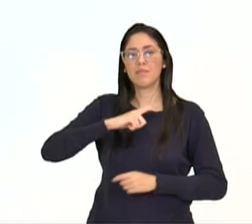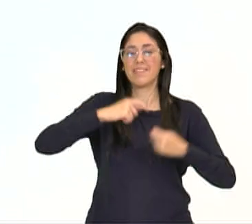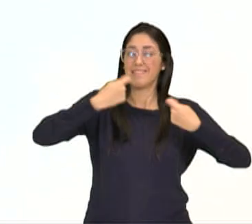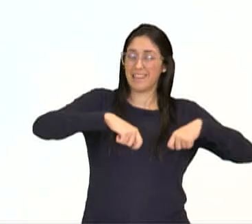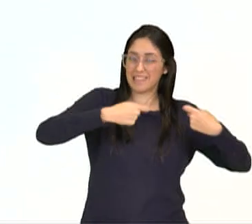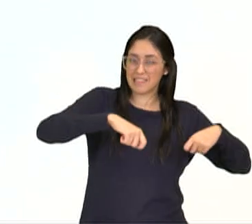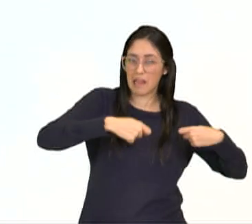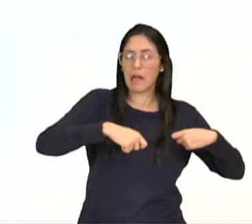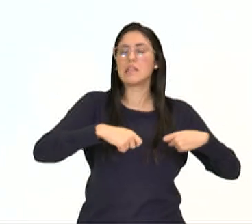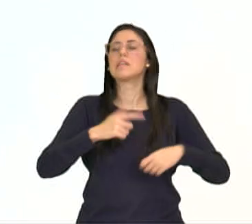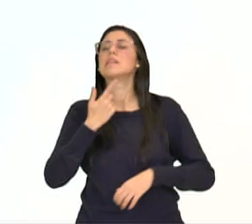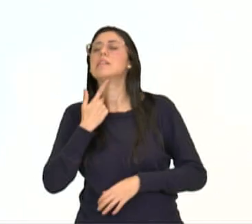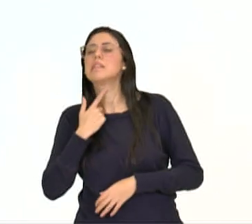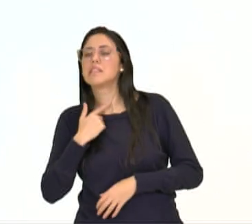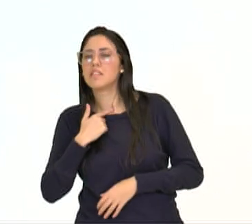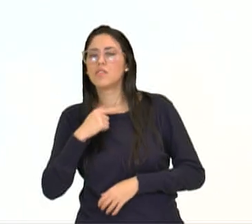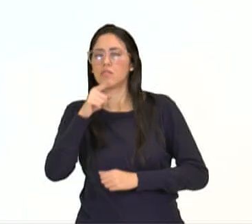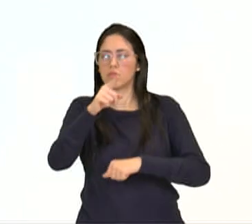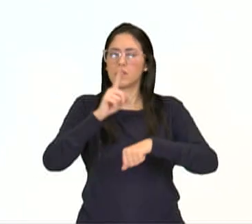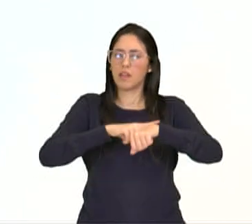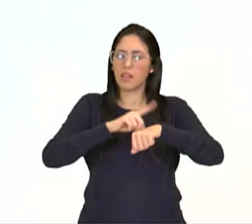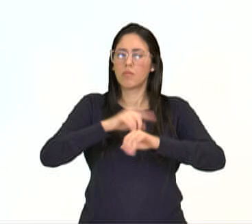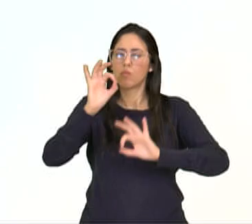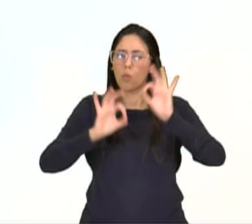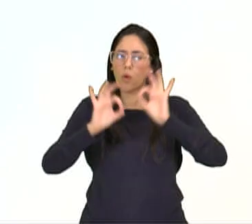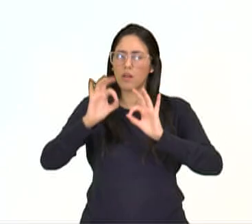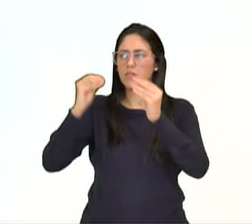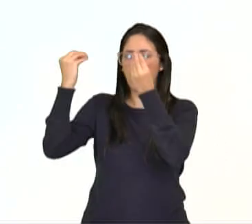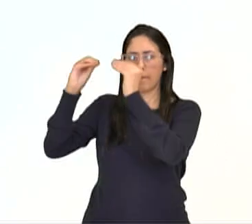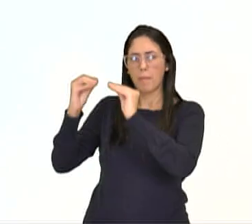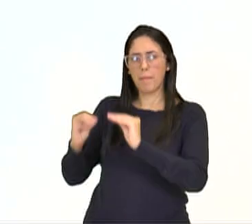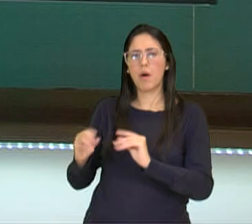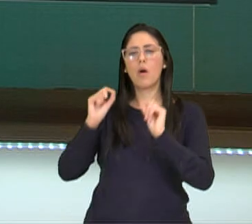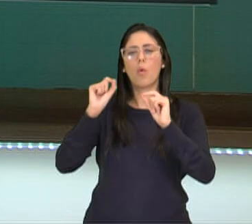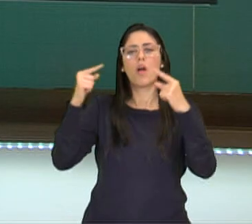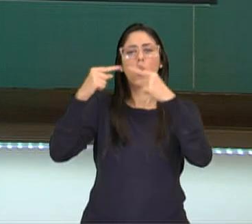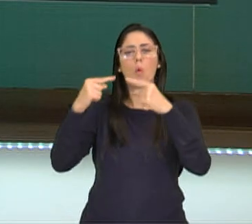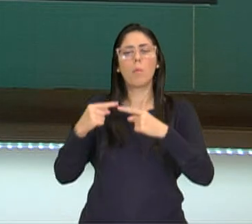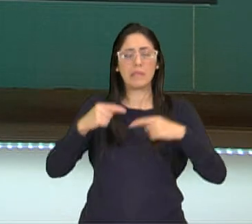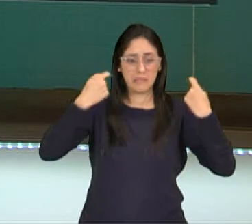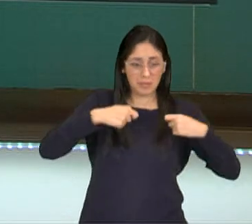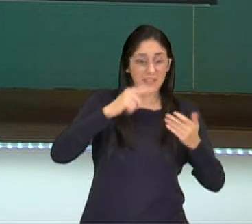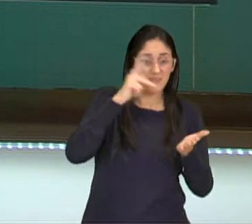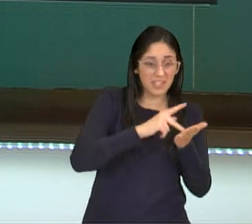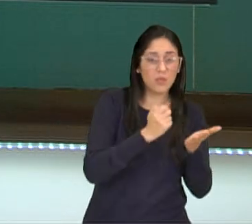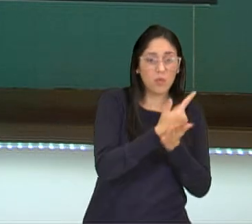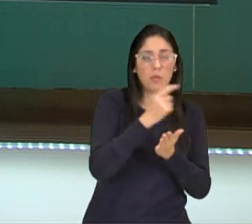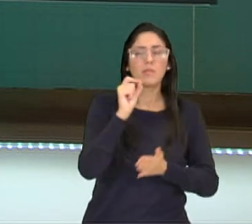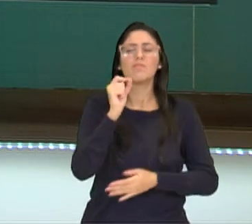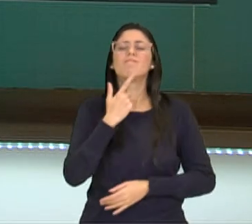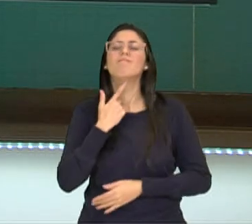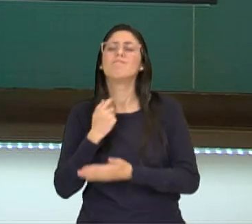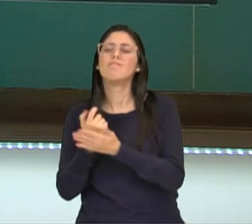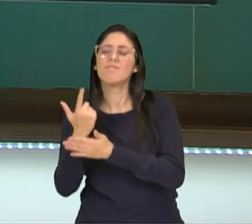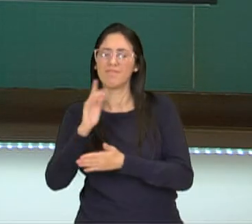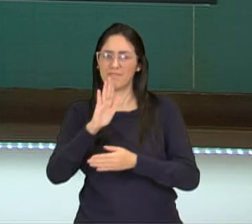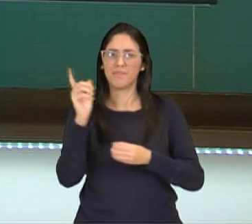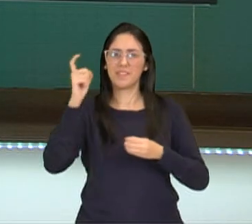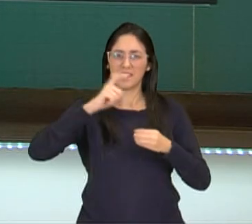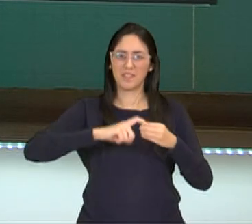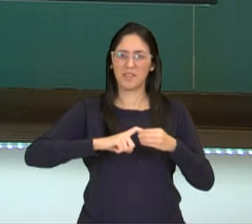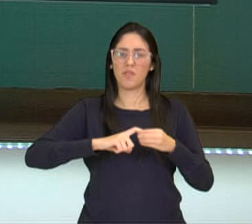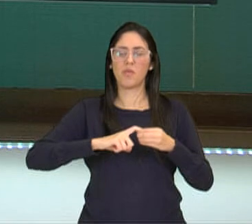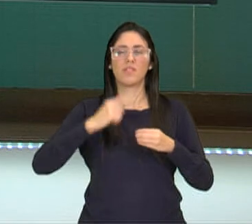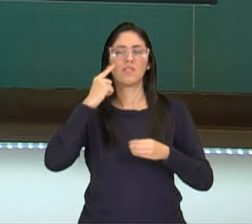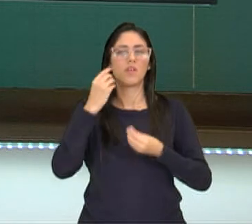desejo. Vou dar um tempo para vocês organizarem e colocarem o que é necessidade e o que é desejo. Depois a gente já volta a